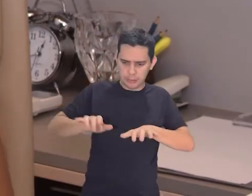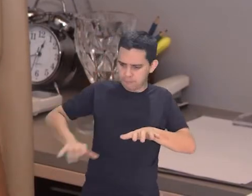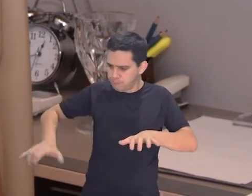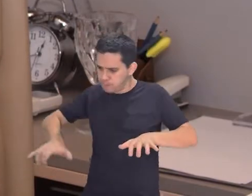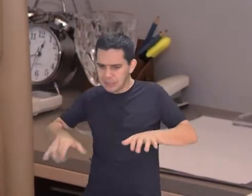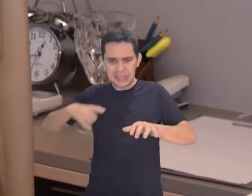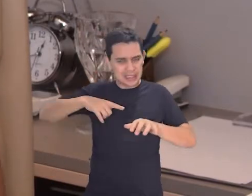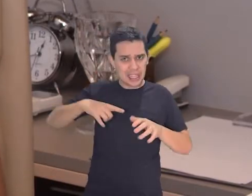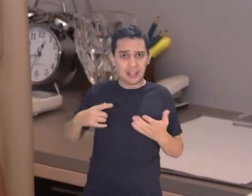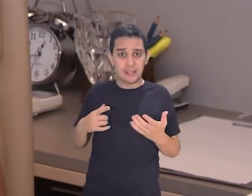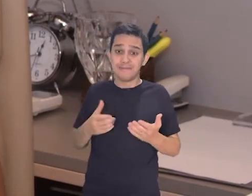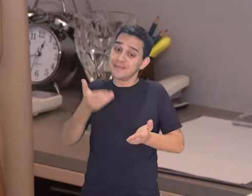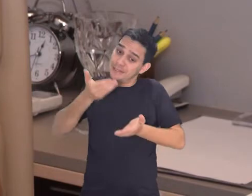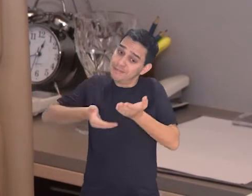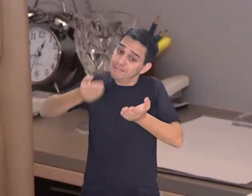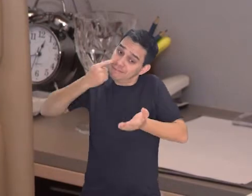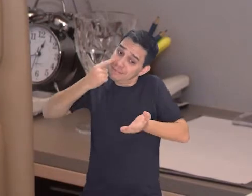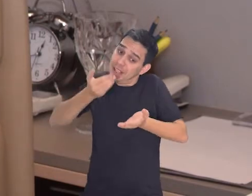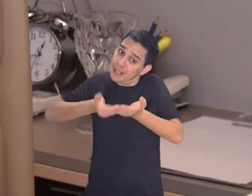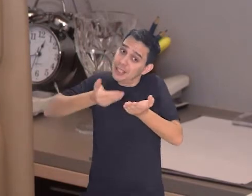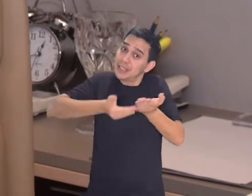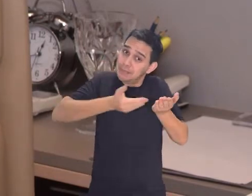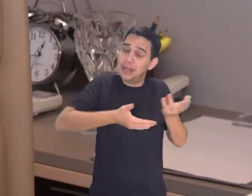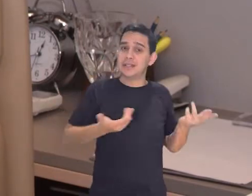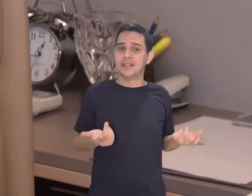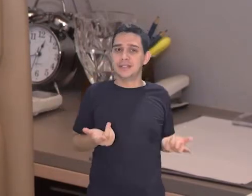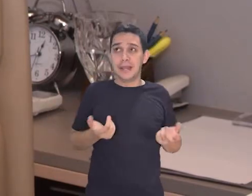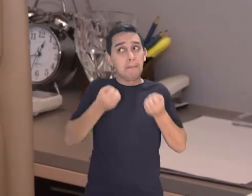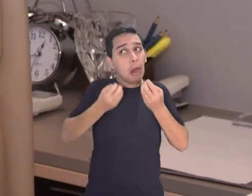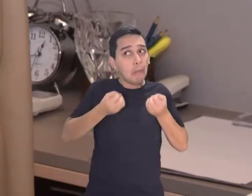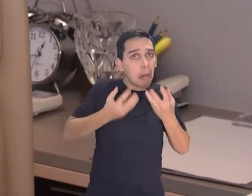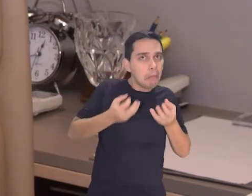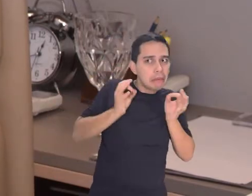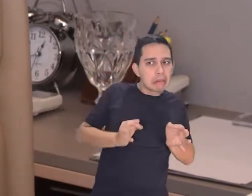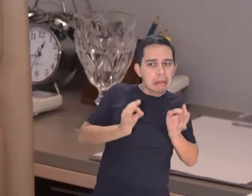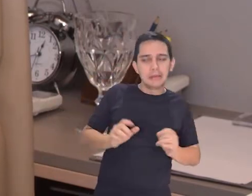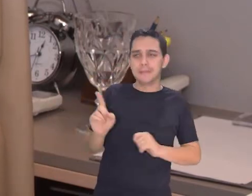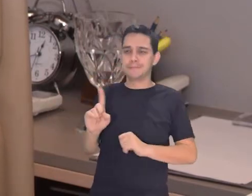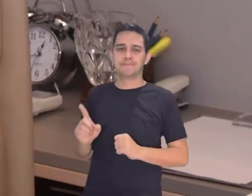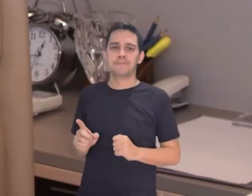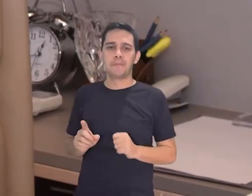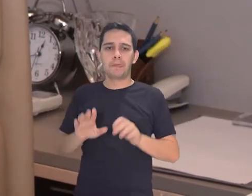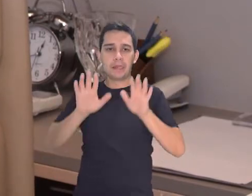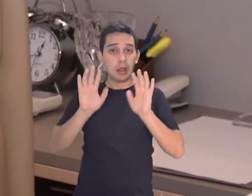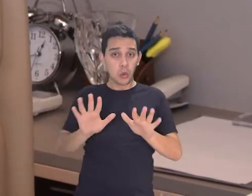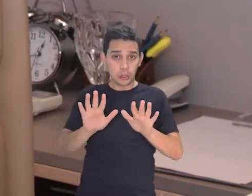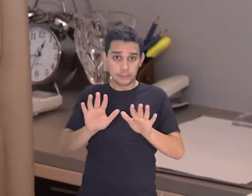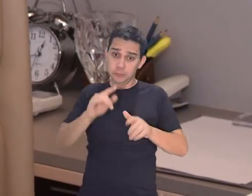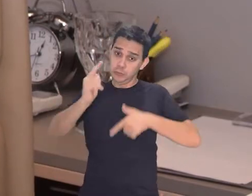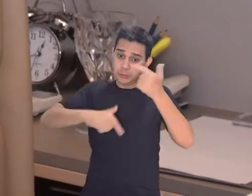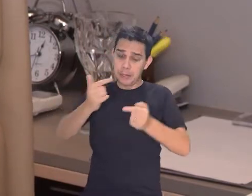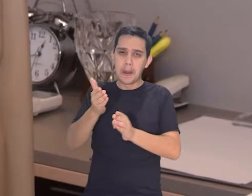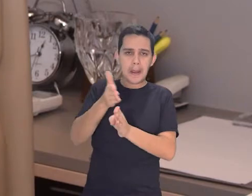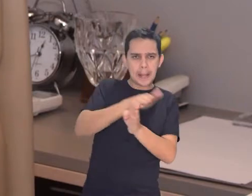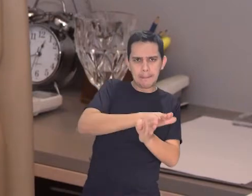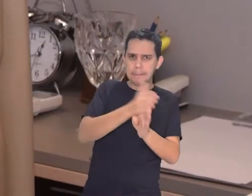que as desvantagens passam por aí. E a vantagem, né, de eu ter um formato de trabalho